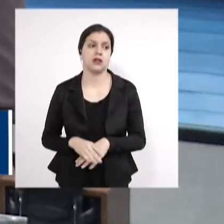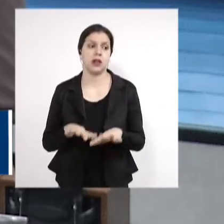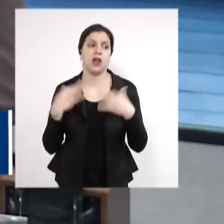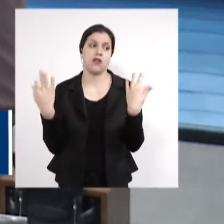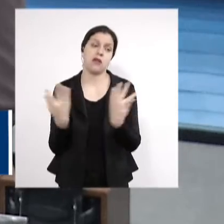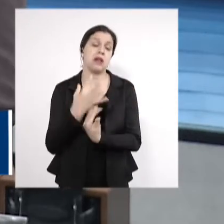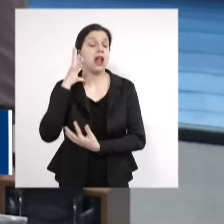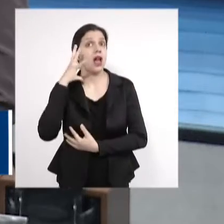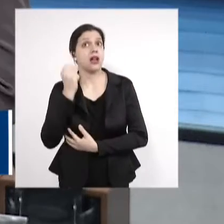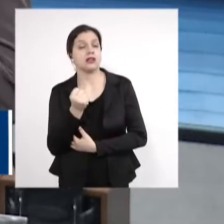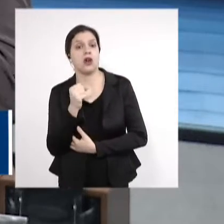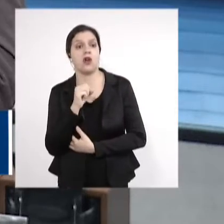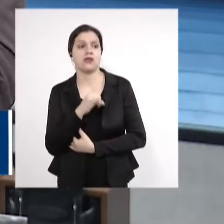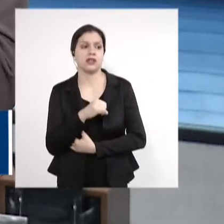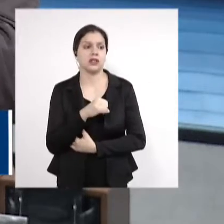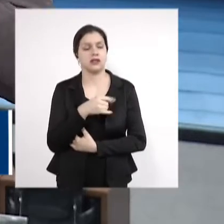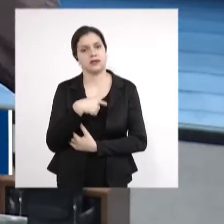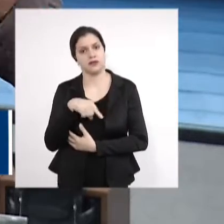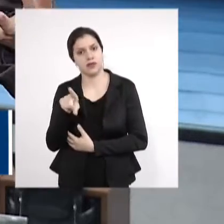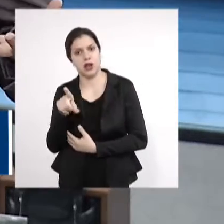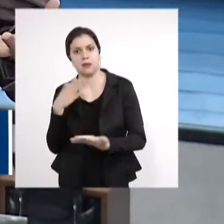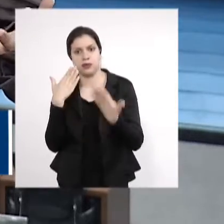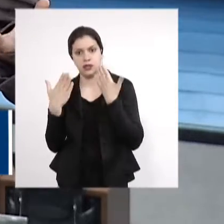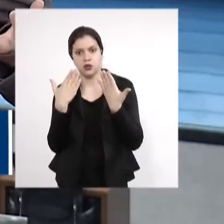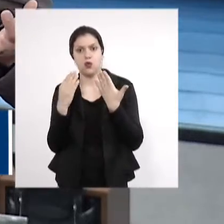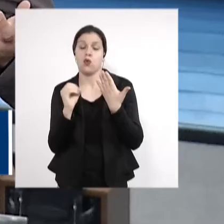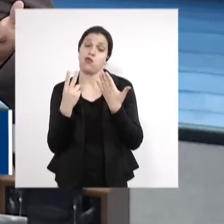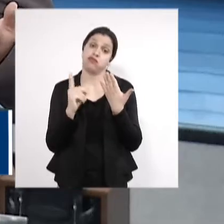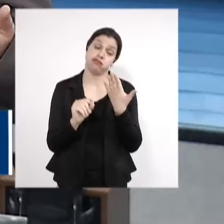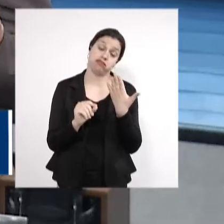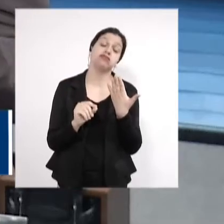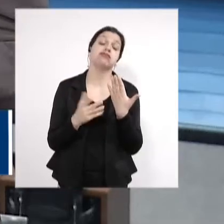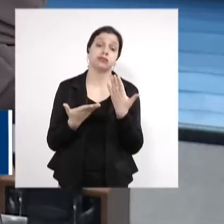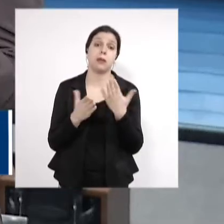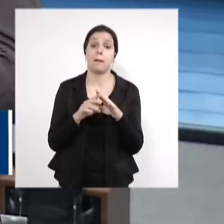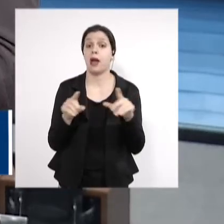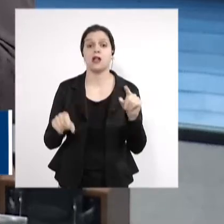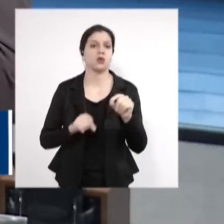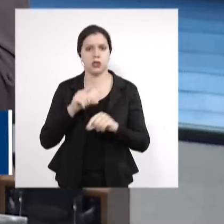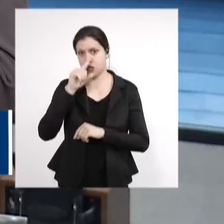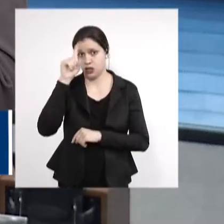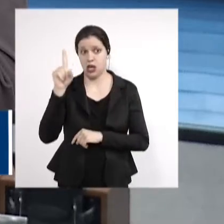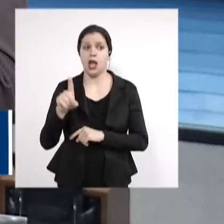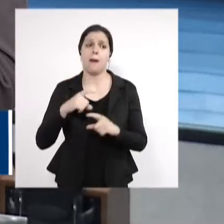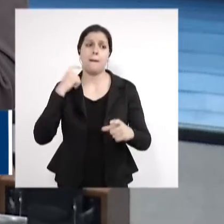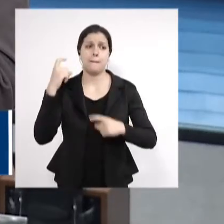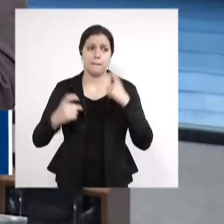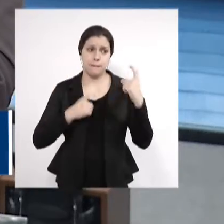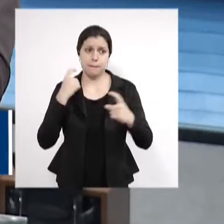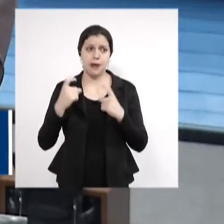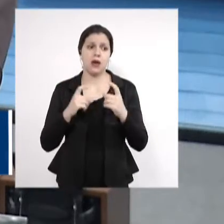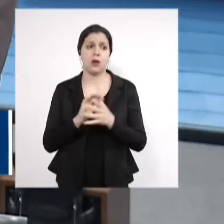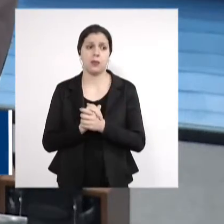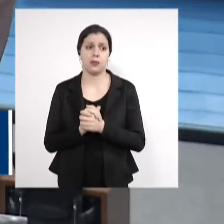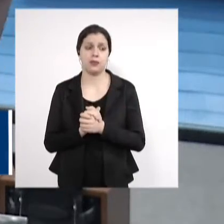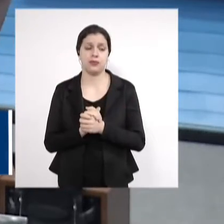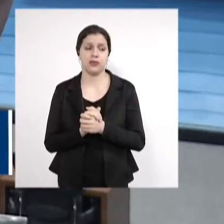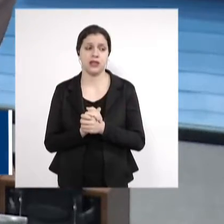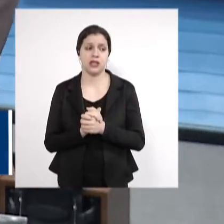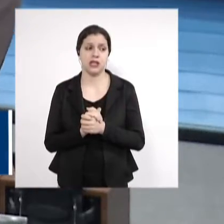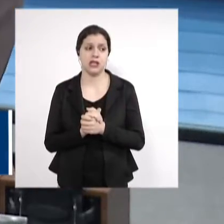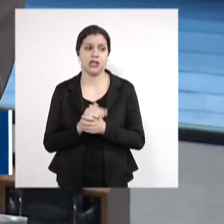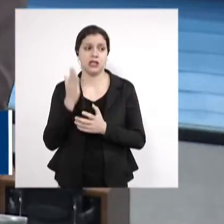família decide se vai fazer esse caminhamento ou não. Mas a ideia, acho que a preocupação já é, pelo menos,